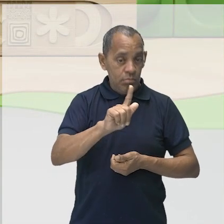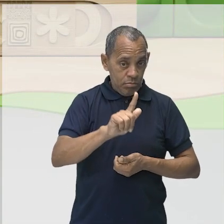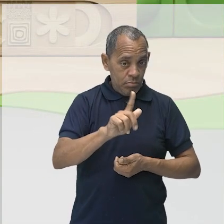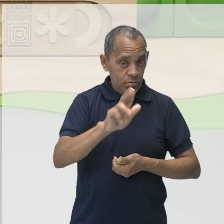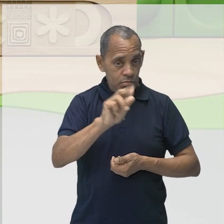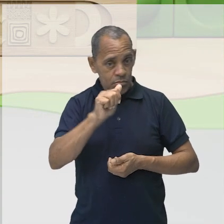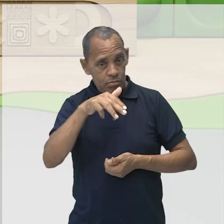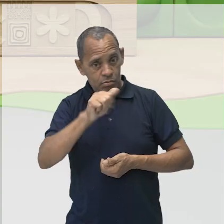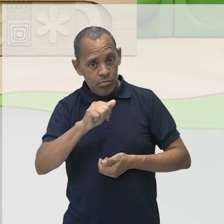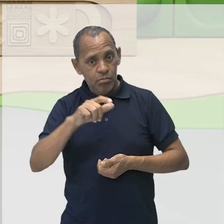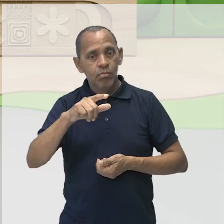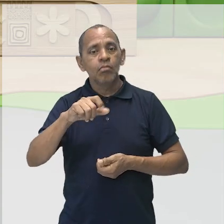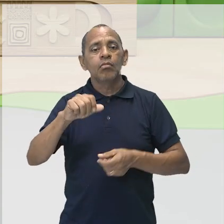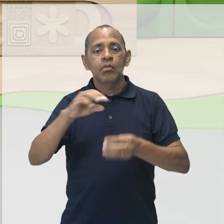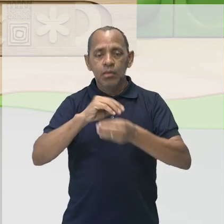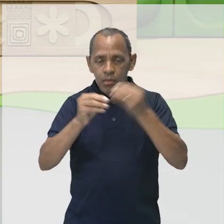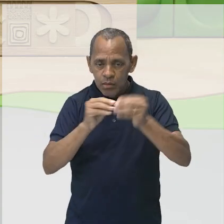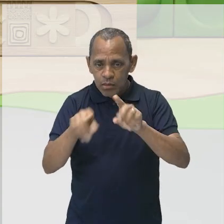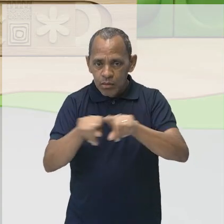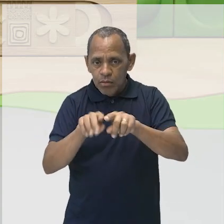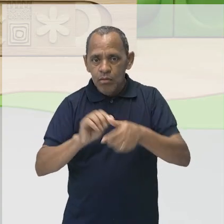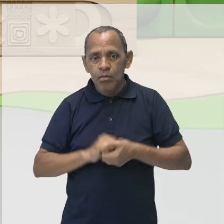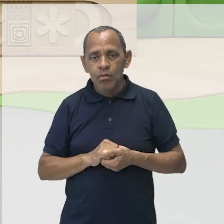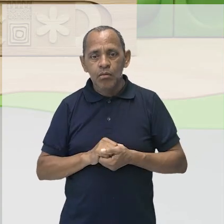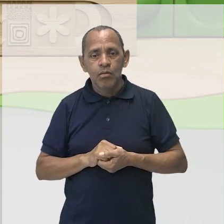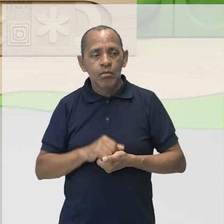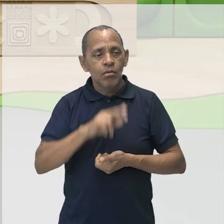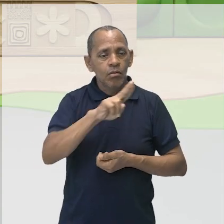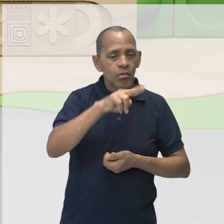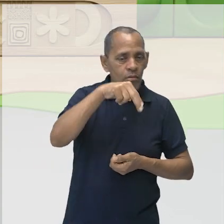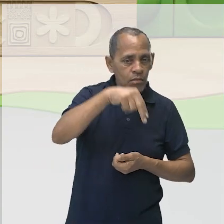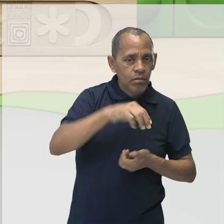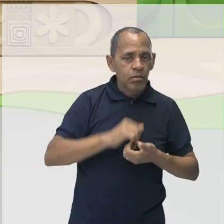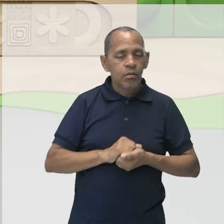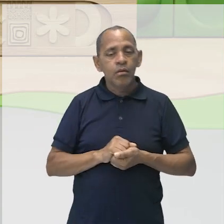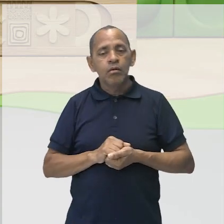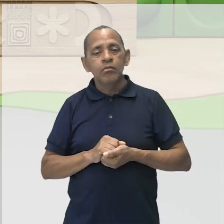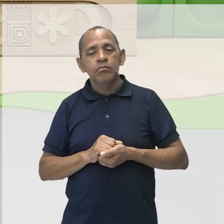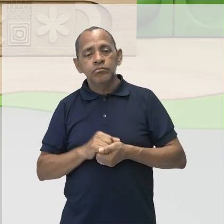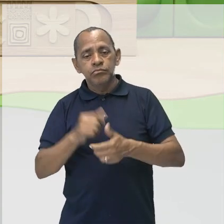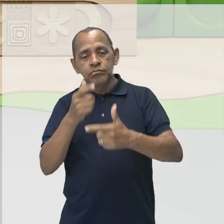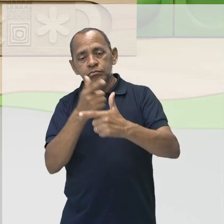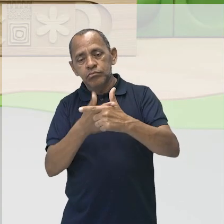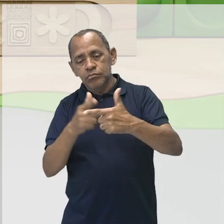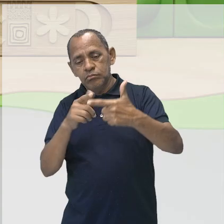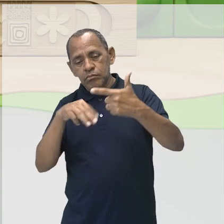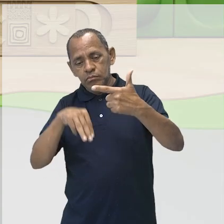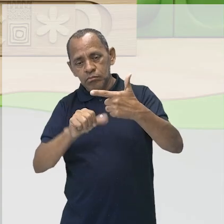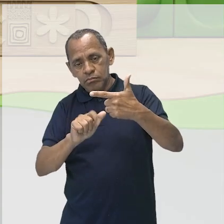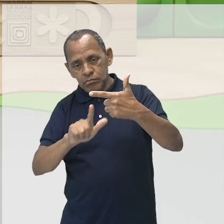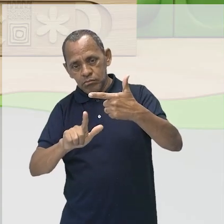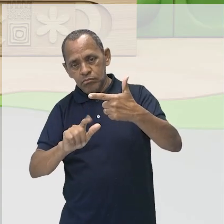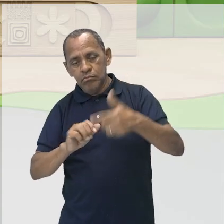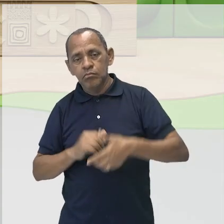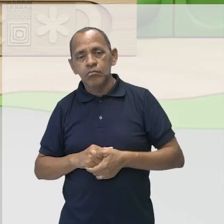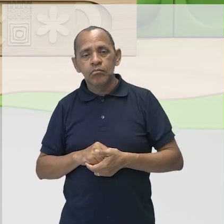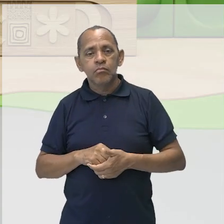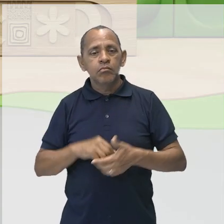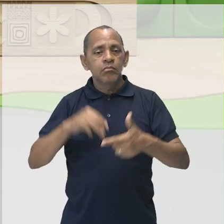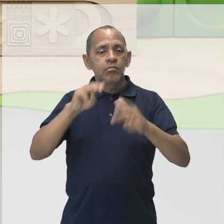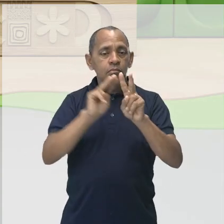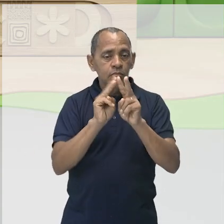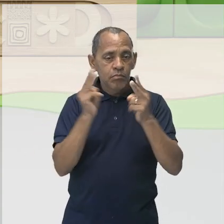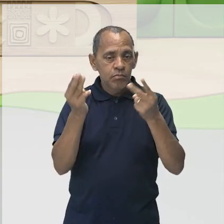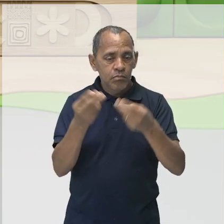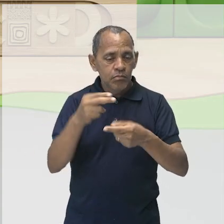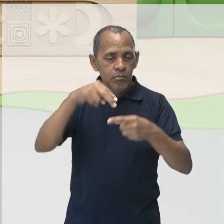em 1 mol de substância e sua unidade de medida é em gramas por mol. Vejam a sua representação. Massa molar é